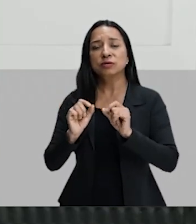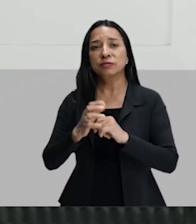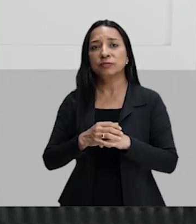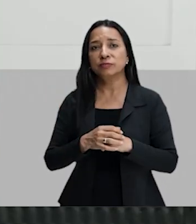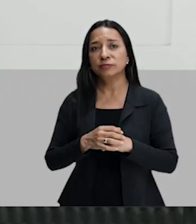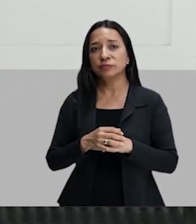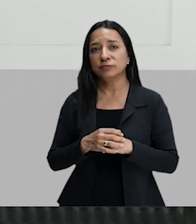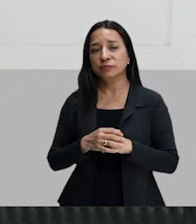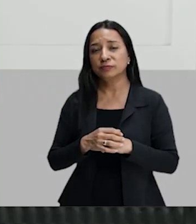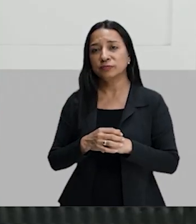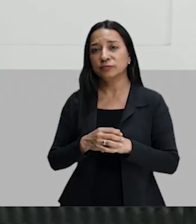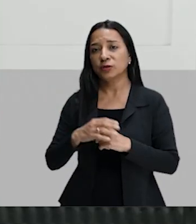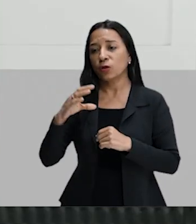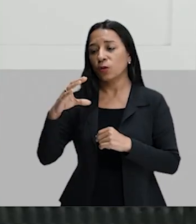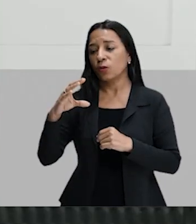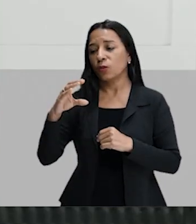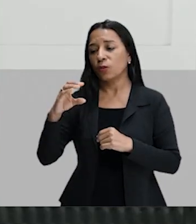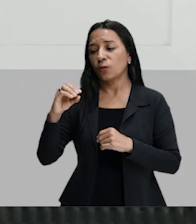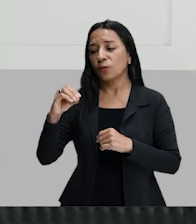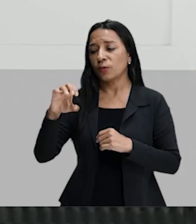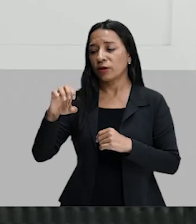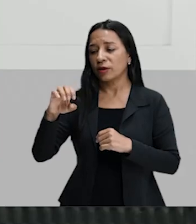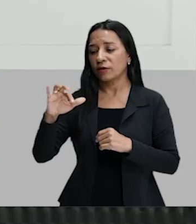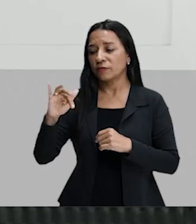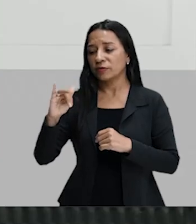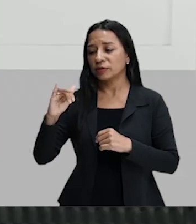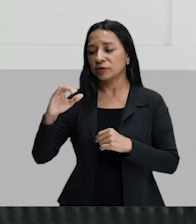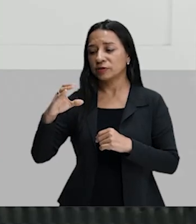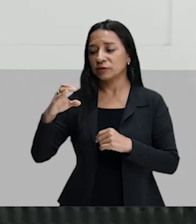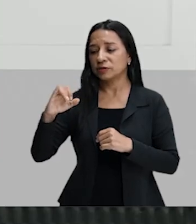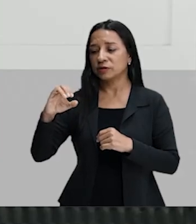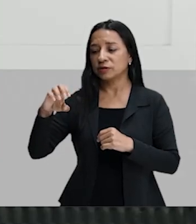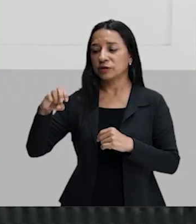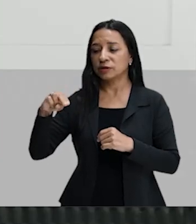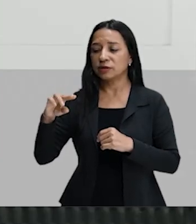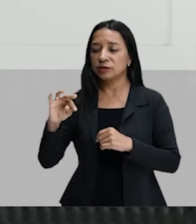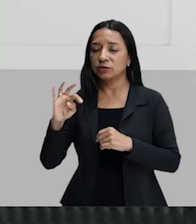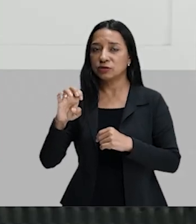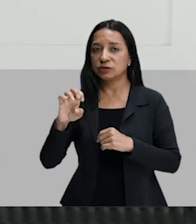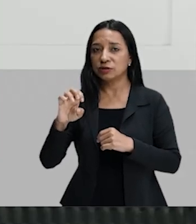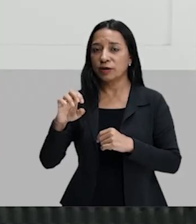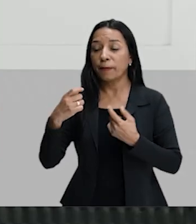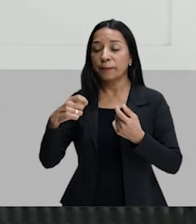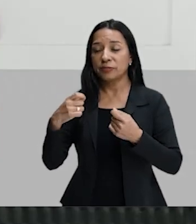seu coeficiente tem que ser 0. Tá?